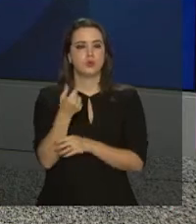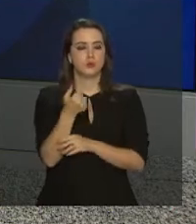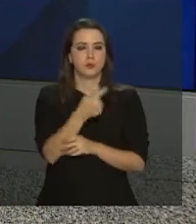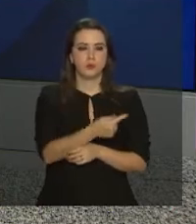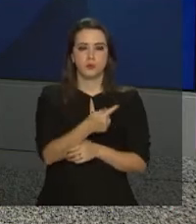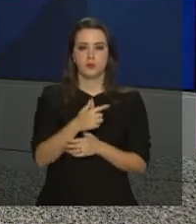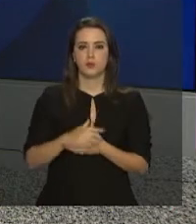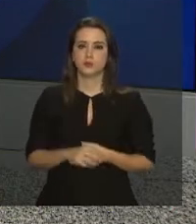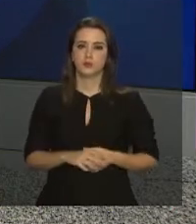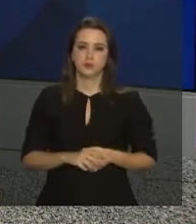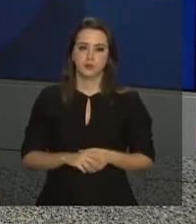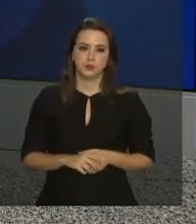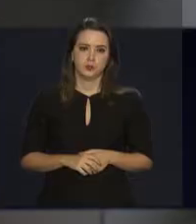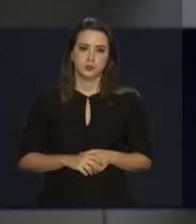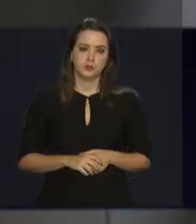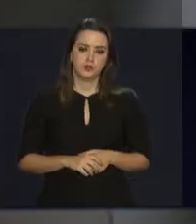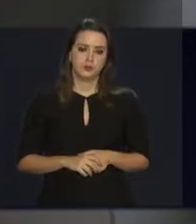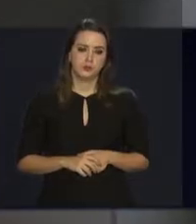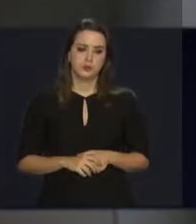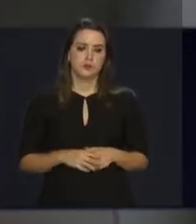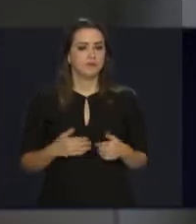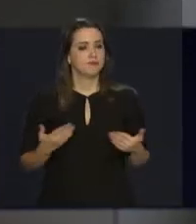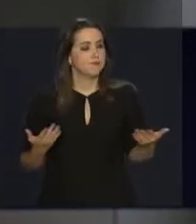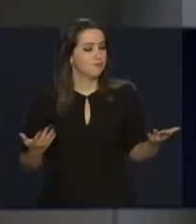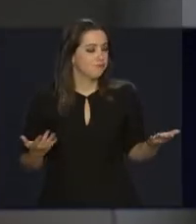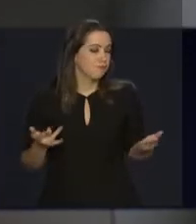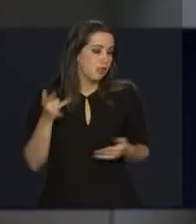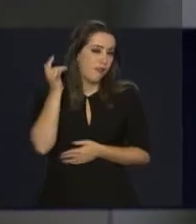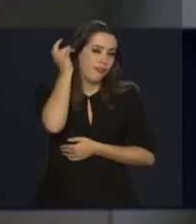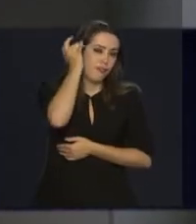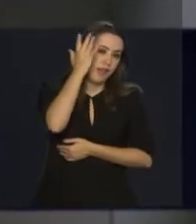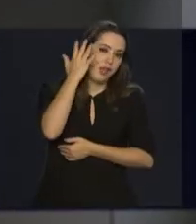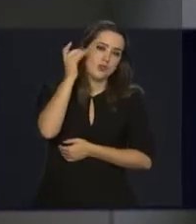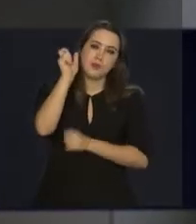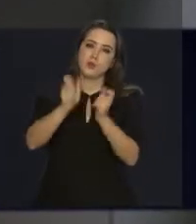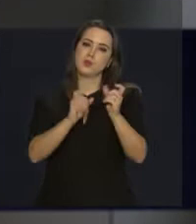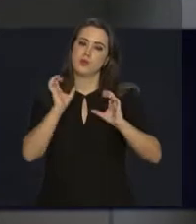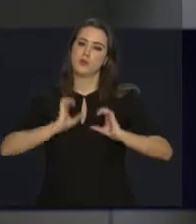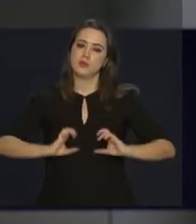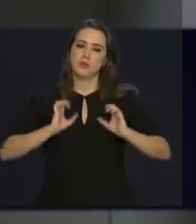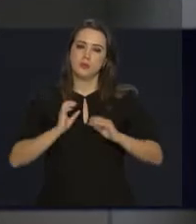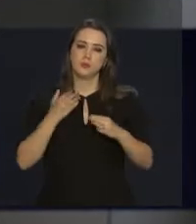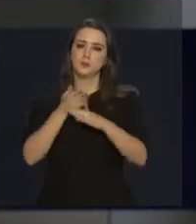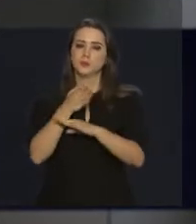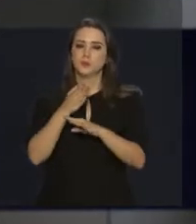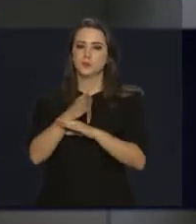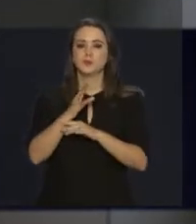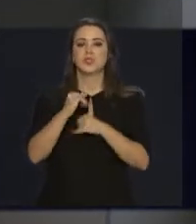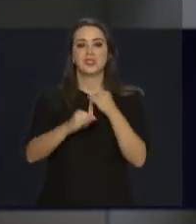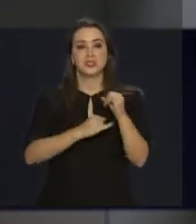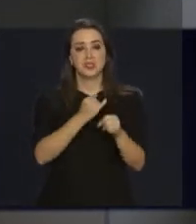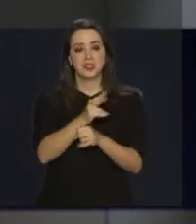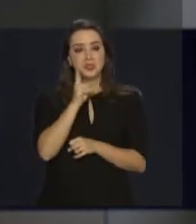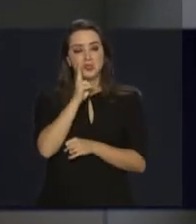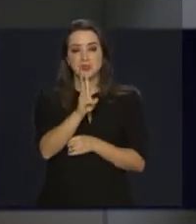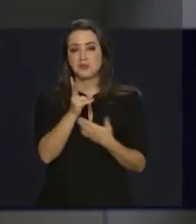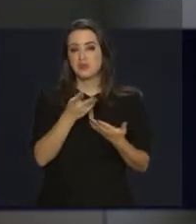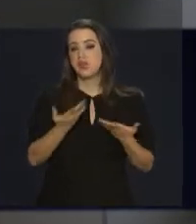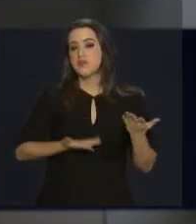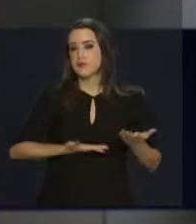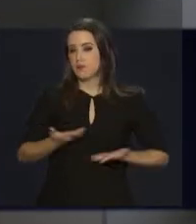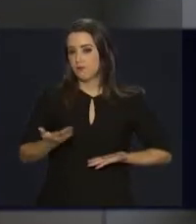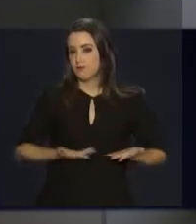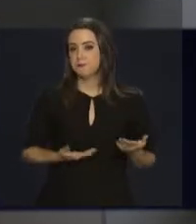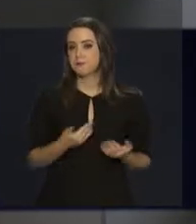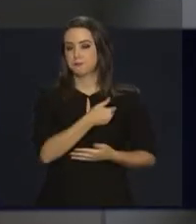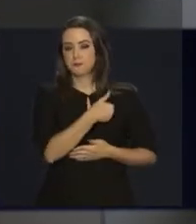em 2017 mais facilidade para o cidadão acessar serviços públicos esse é o objetivo da rede